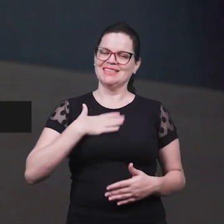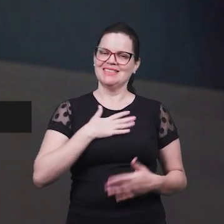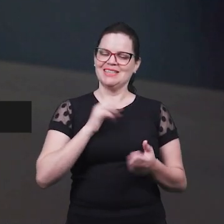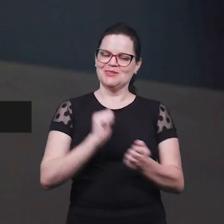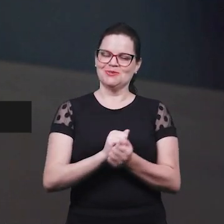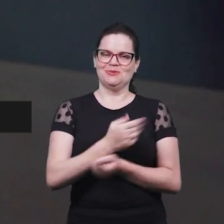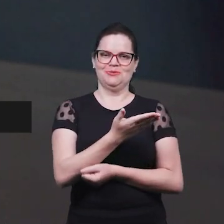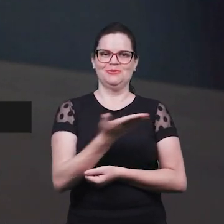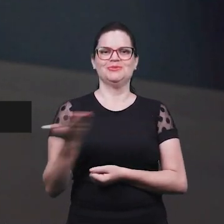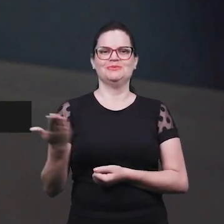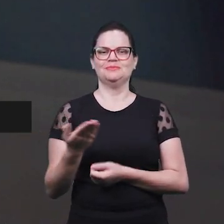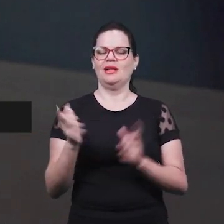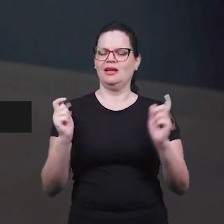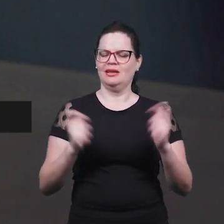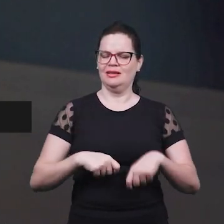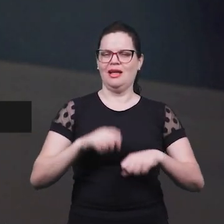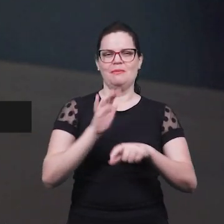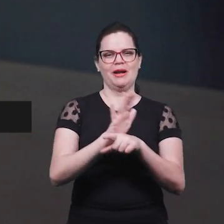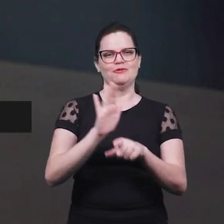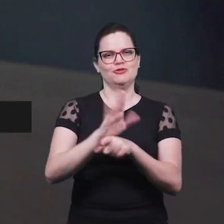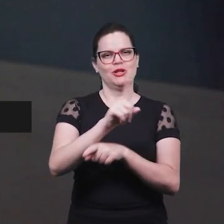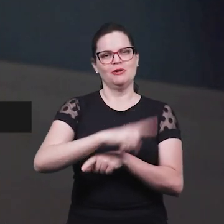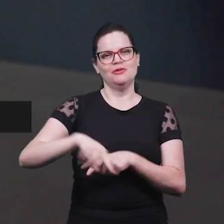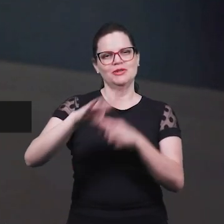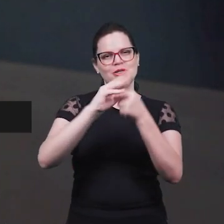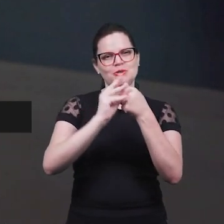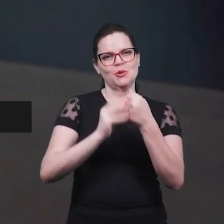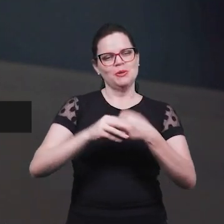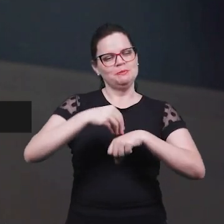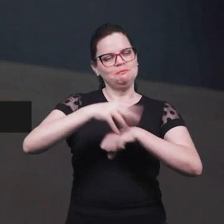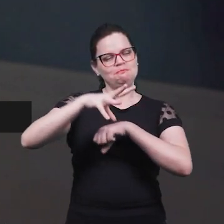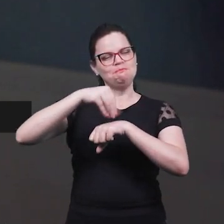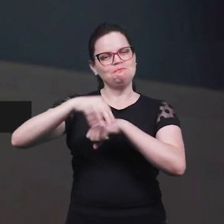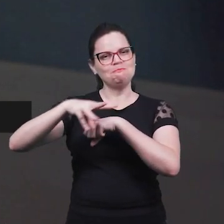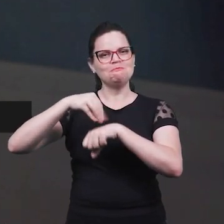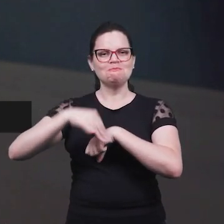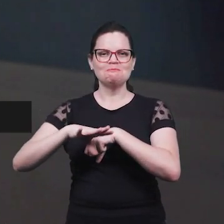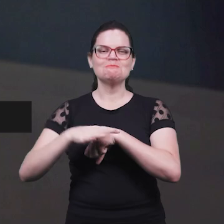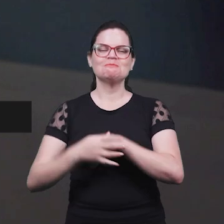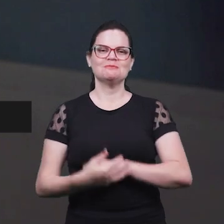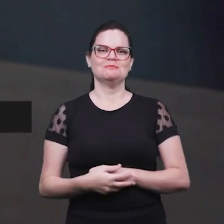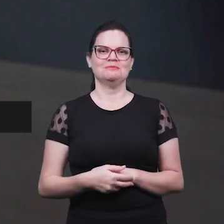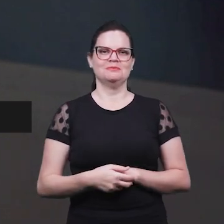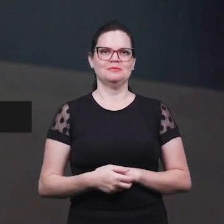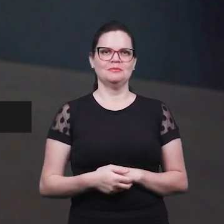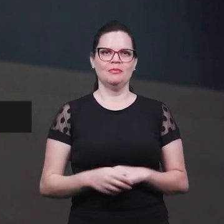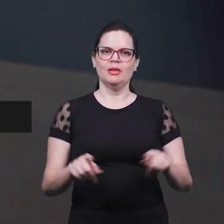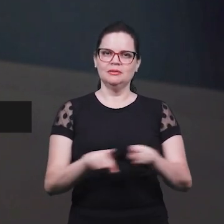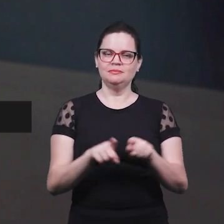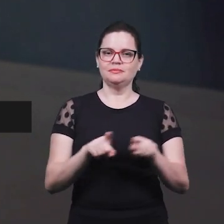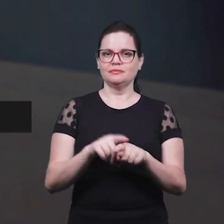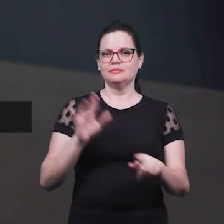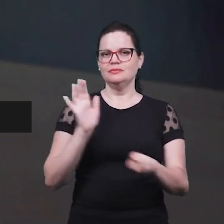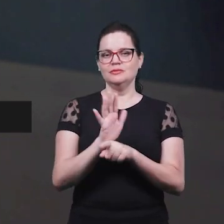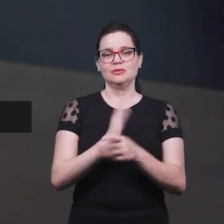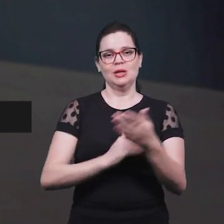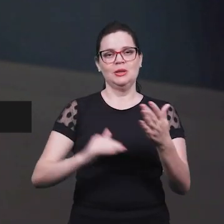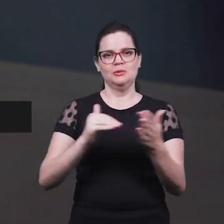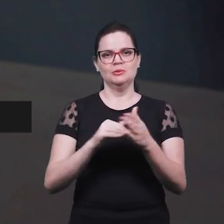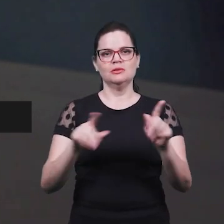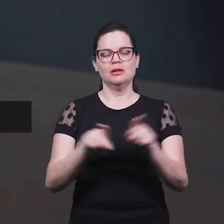estar aqui, poder contribuir com o conhecimento, compartilhar o conhecimento e contribuir